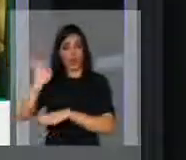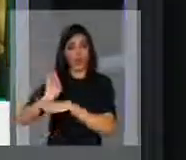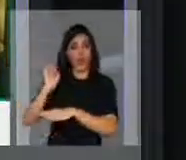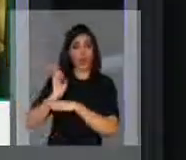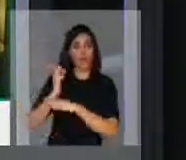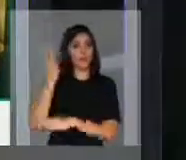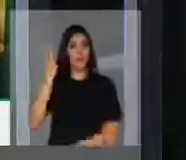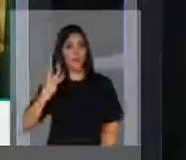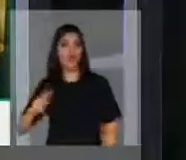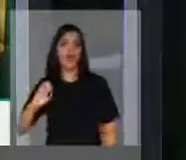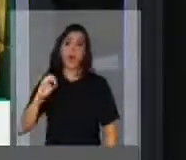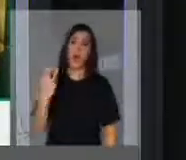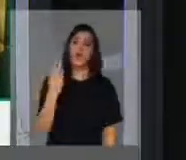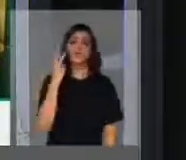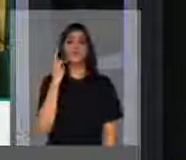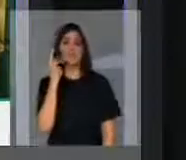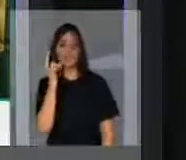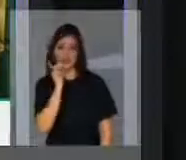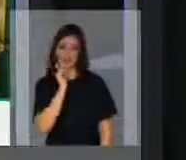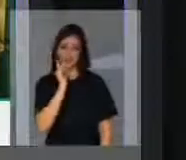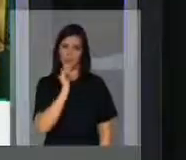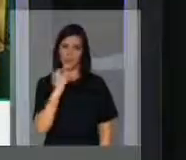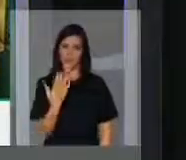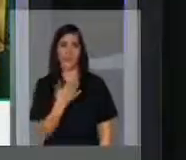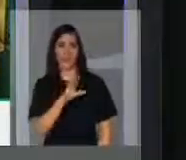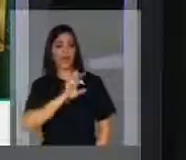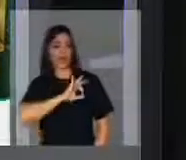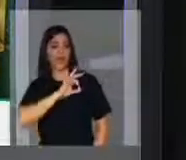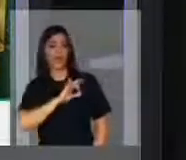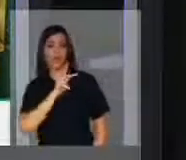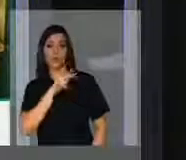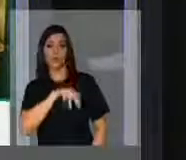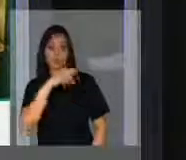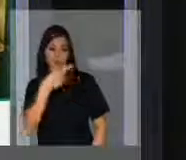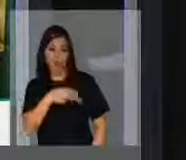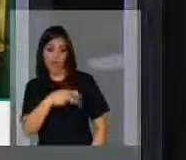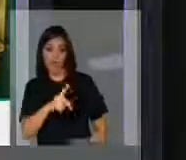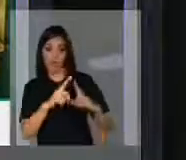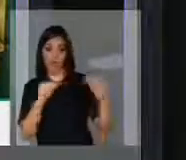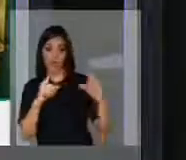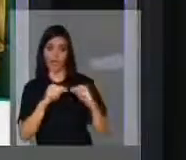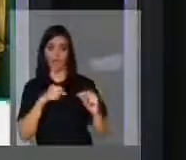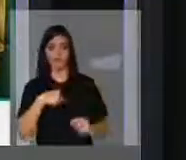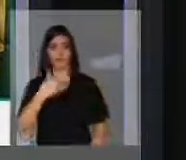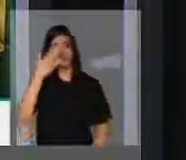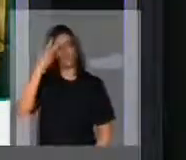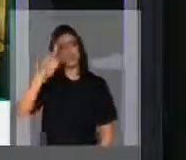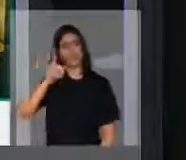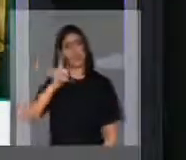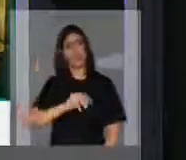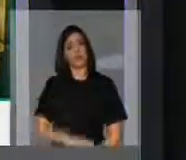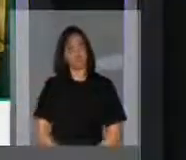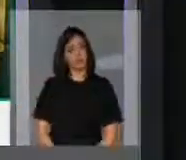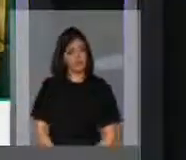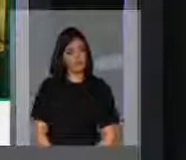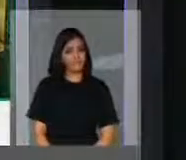lá no Ceará, e o policial militar de Brasília não tem essa informação, deputado Vitor